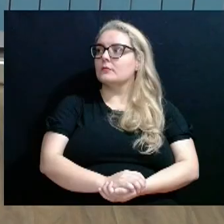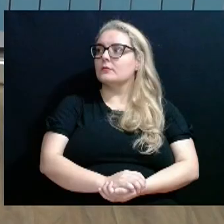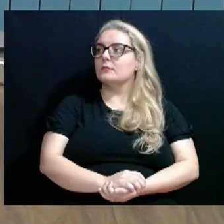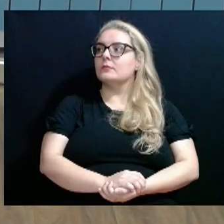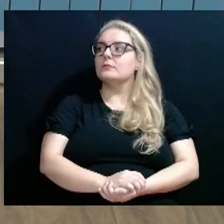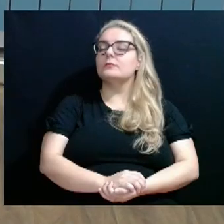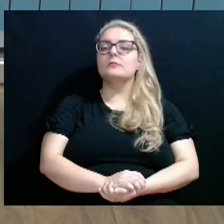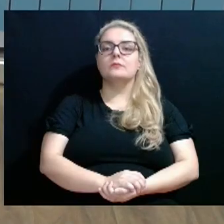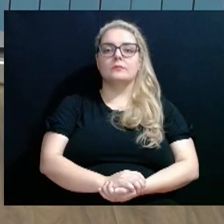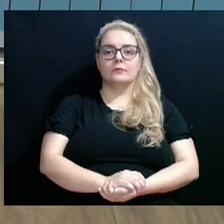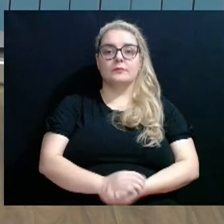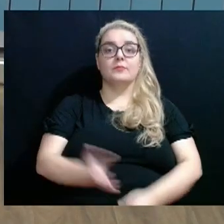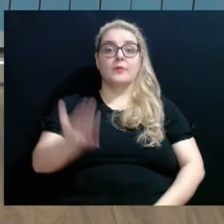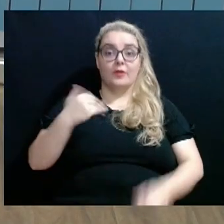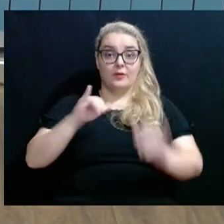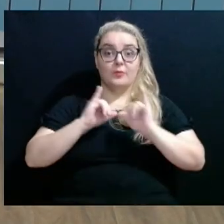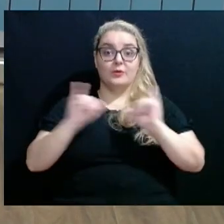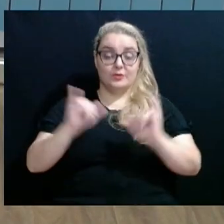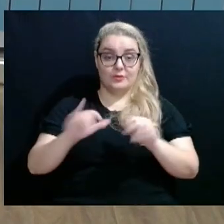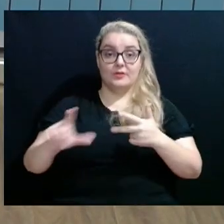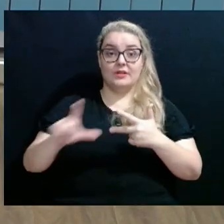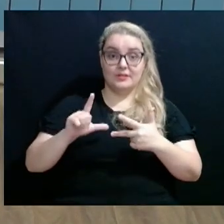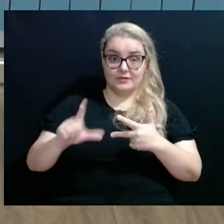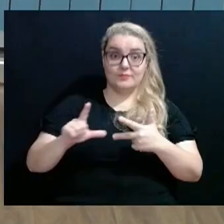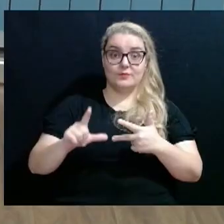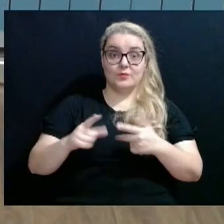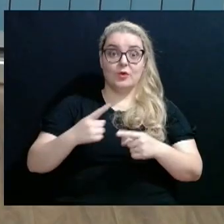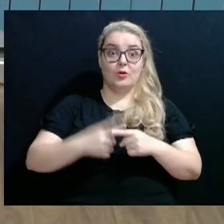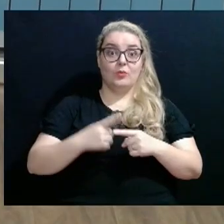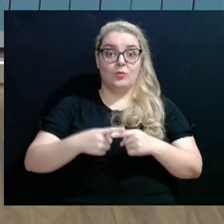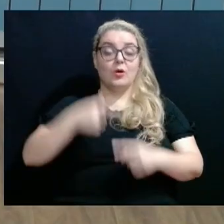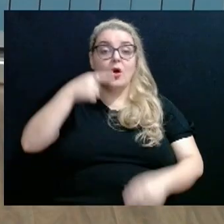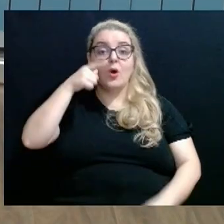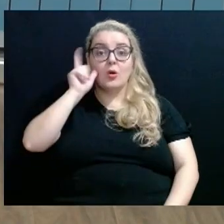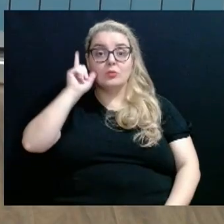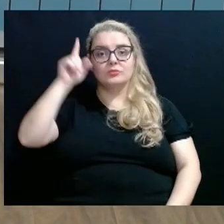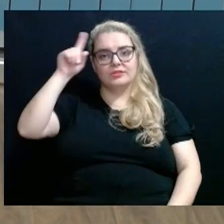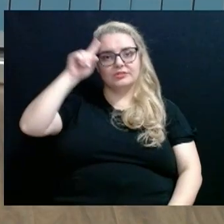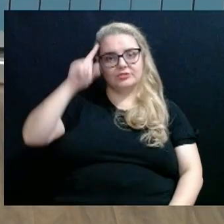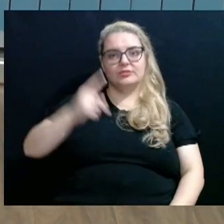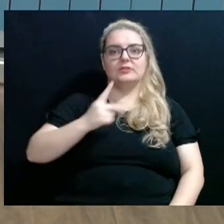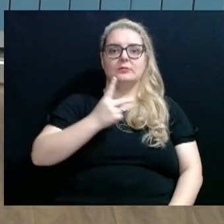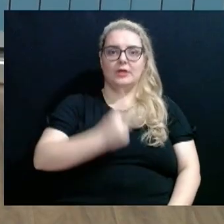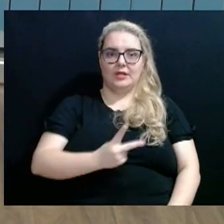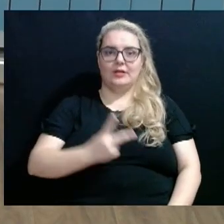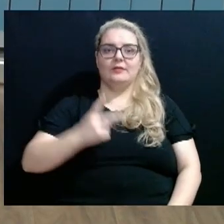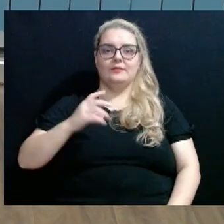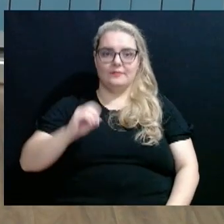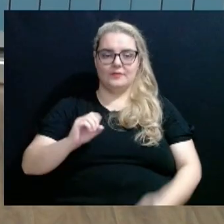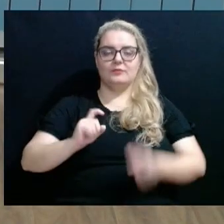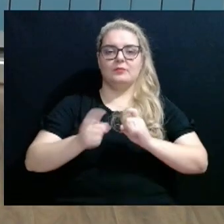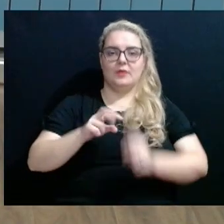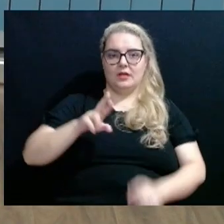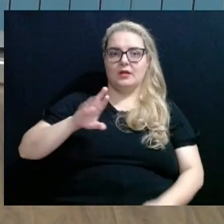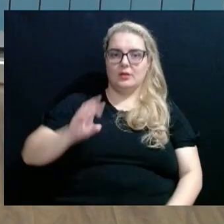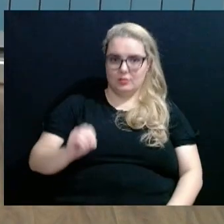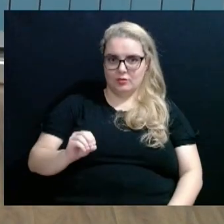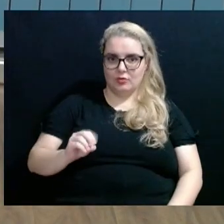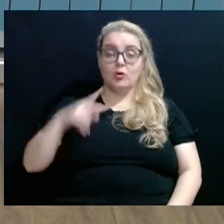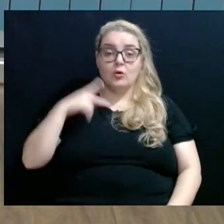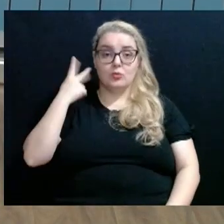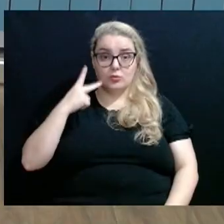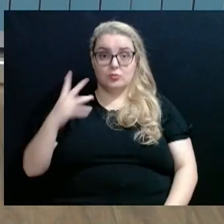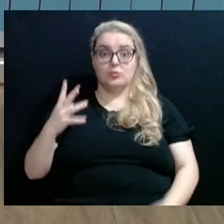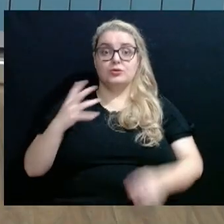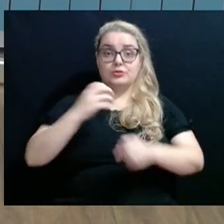Vamos com as notícias do Legislativo, porque ontem foi dia da 20ª reunião ordinária. Os vereadores se reuniram